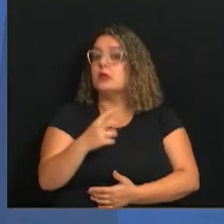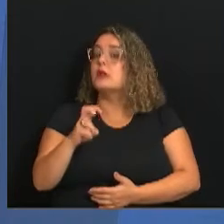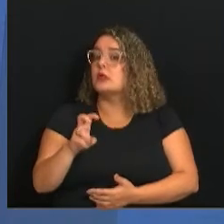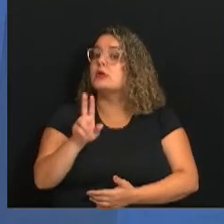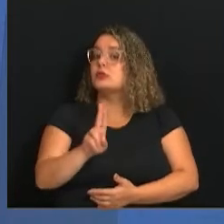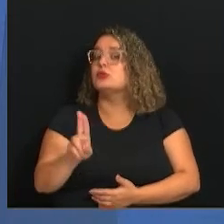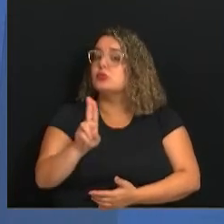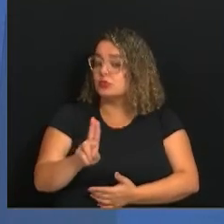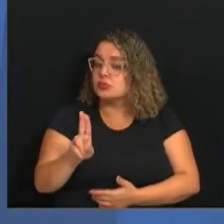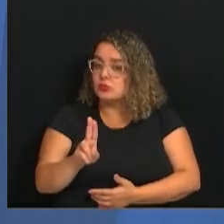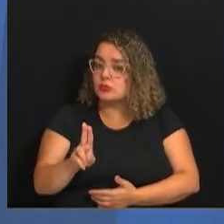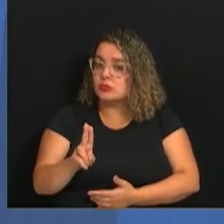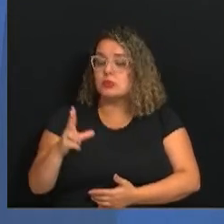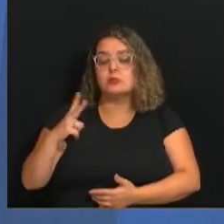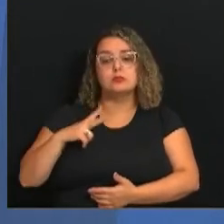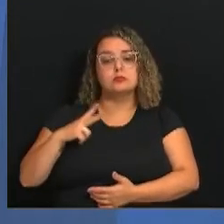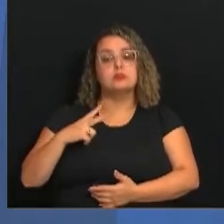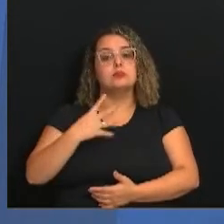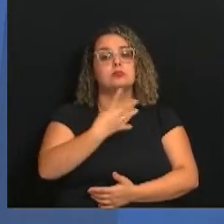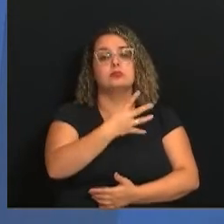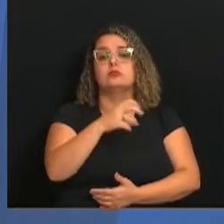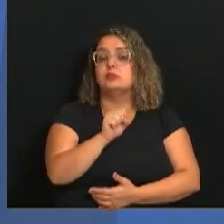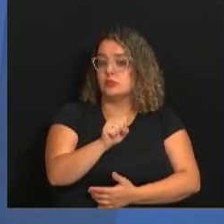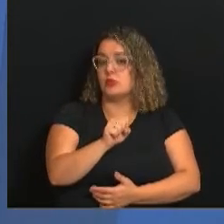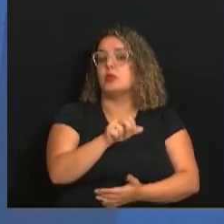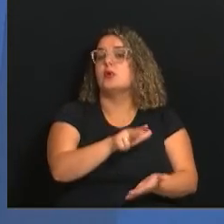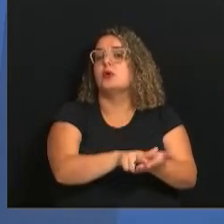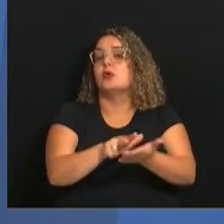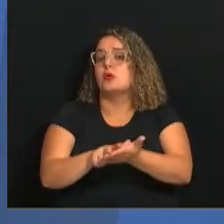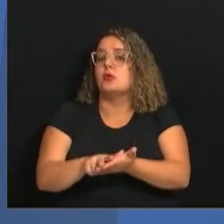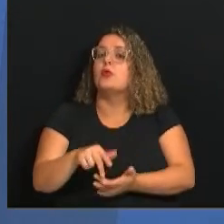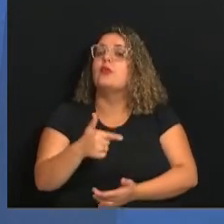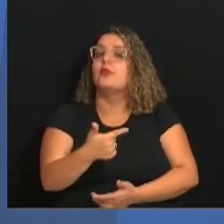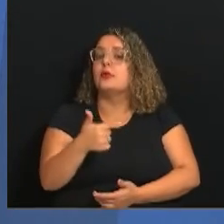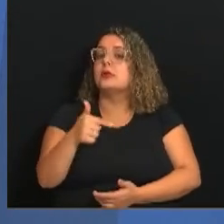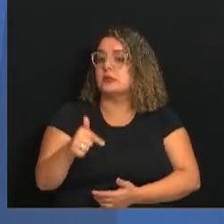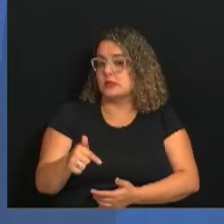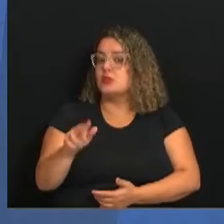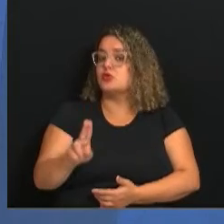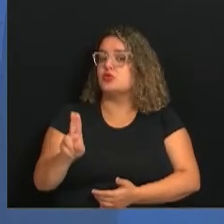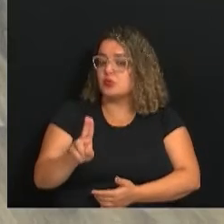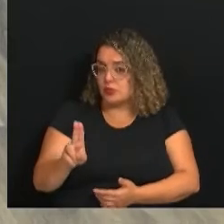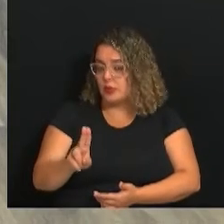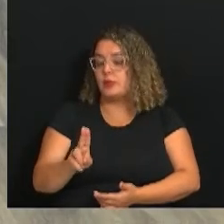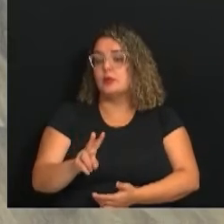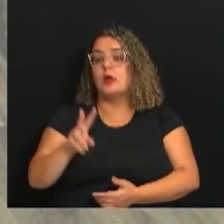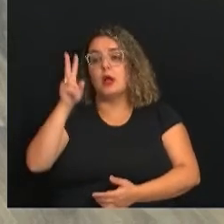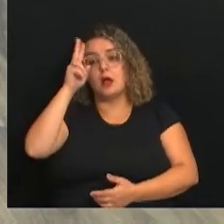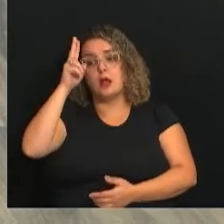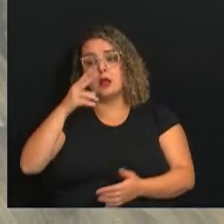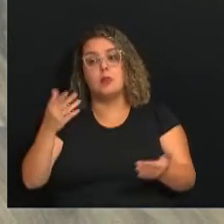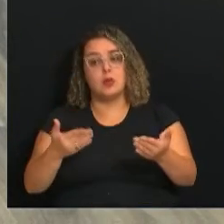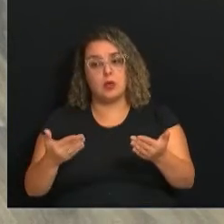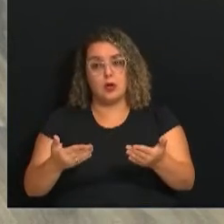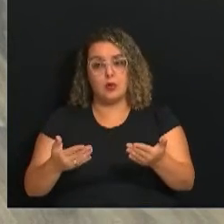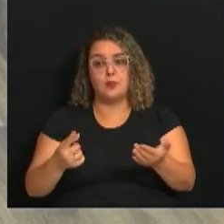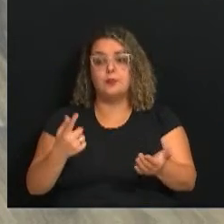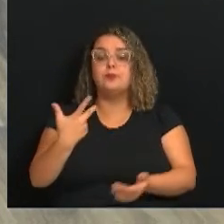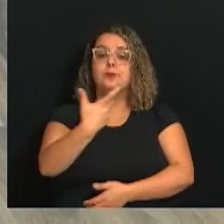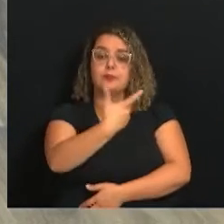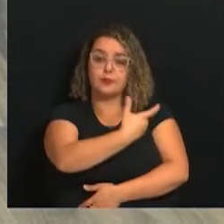HC da Unicamp, dos 10 leitos, 9 estão ocupados. E na rede particular, de 40 leitos disponíveis, 24 estão